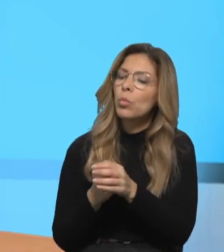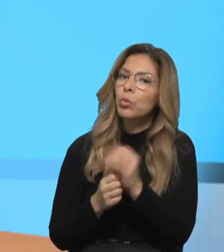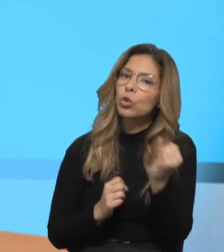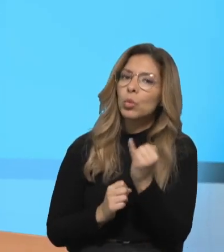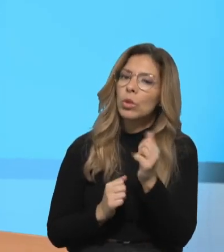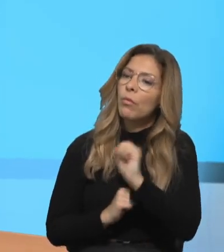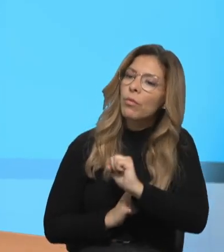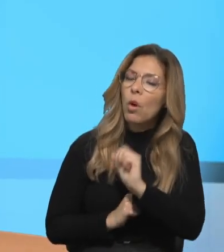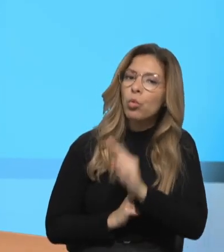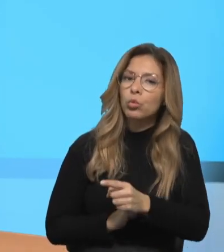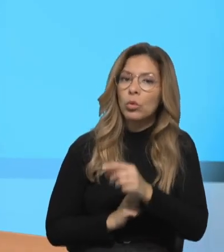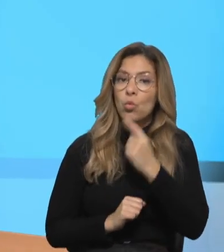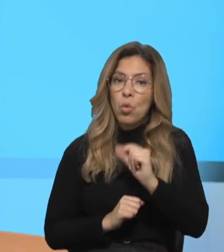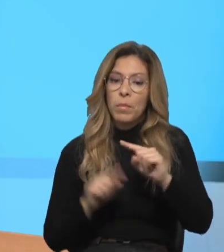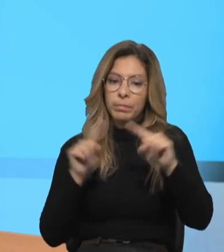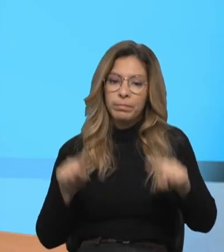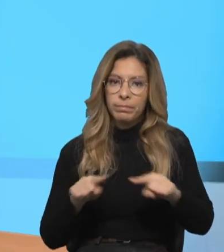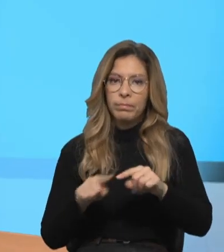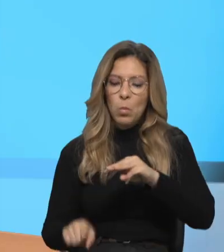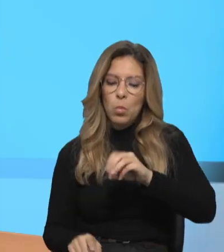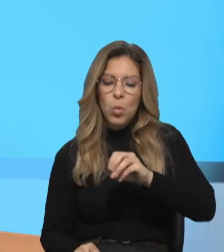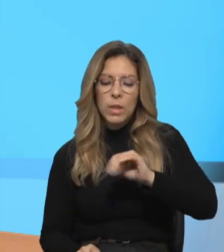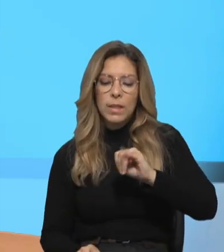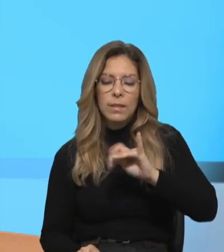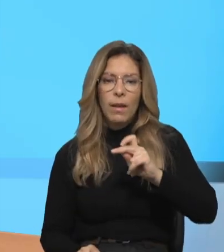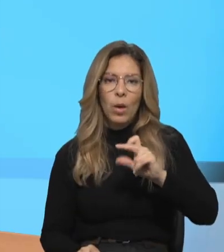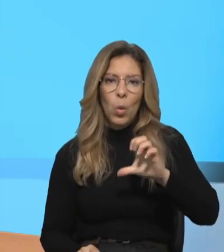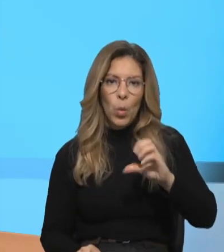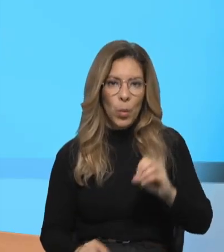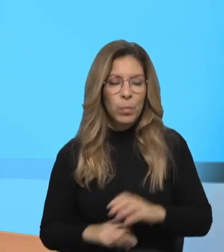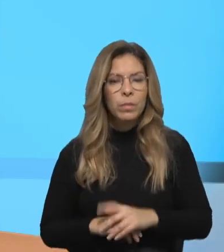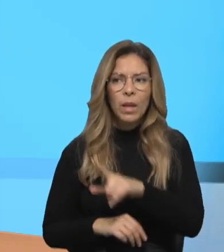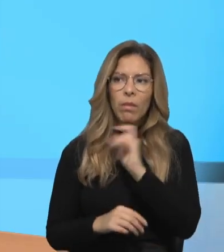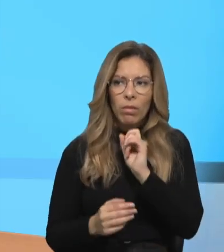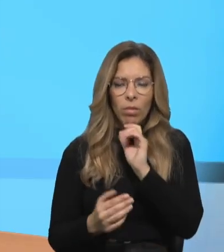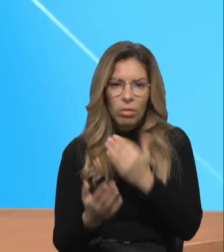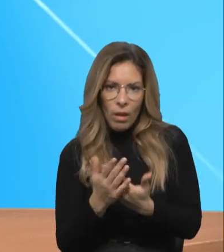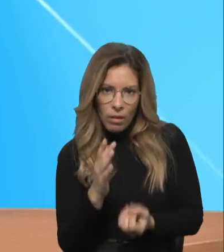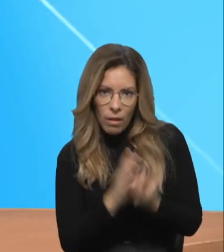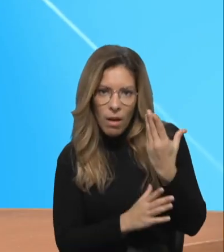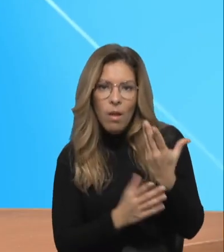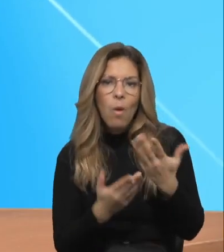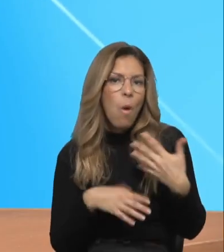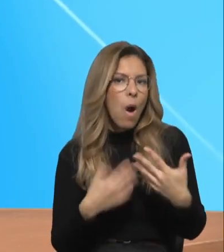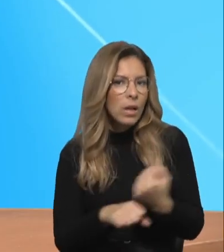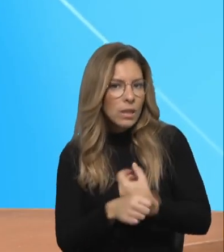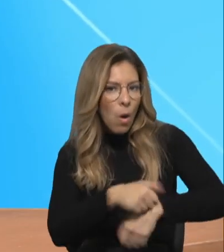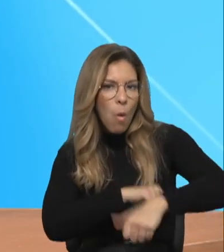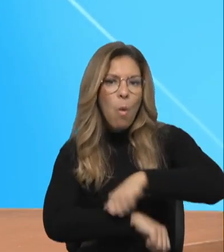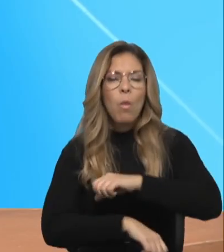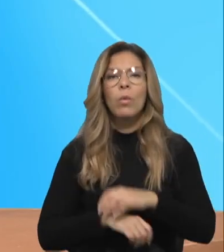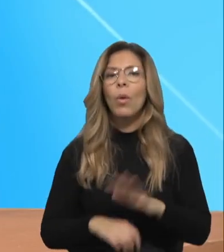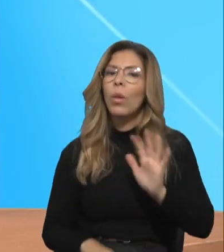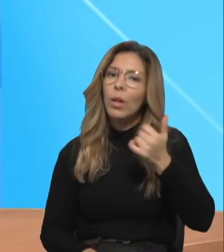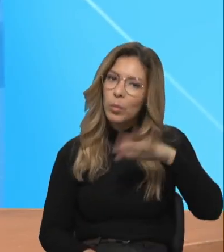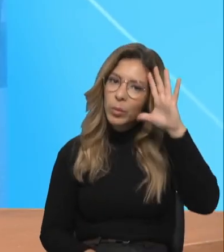mosaico. É de facto o tema dos direitos humanos que motiva a sua criação e a sua ação? Muito boa tarde, Paulo,